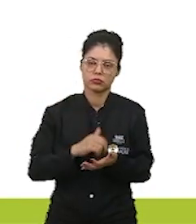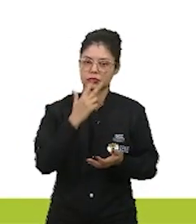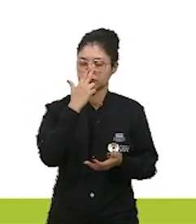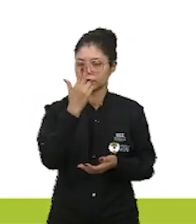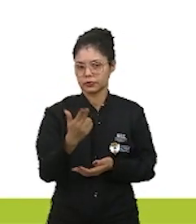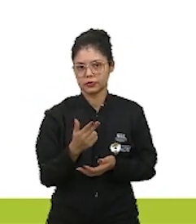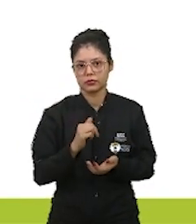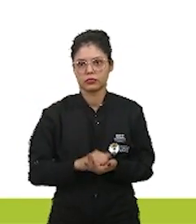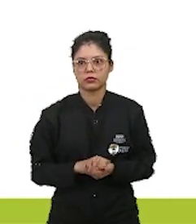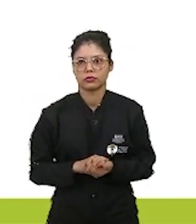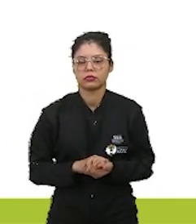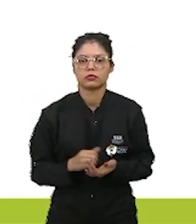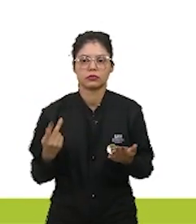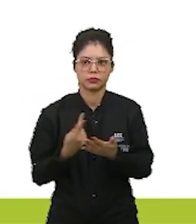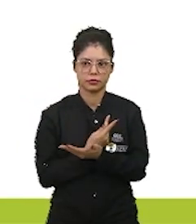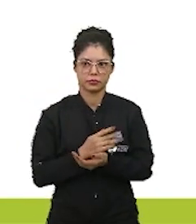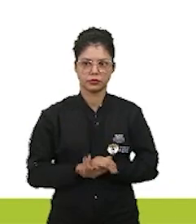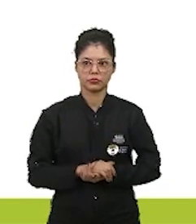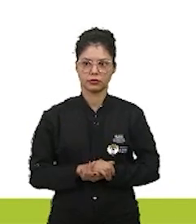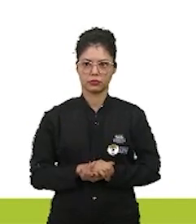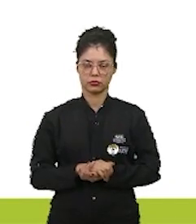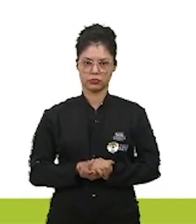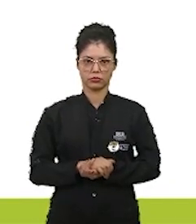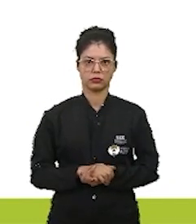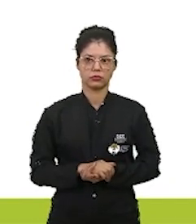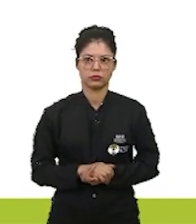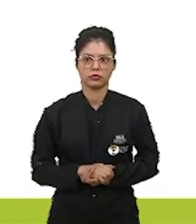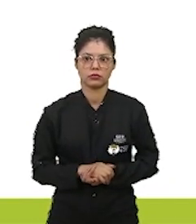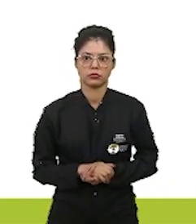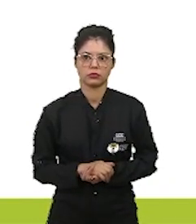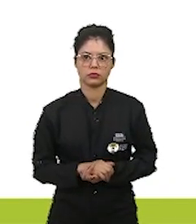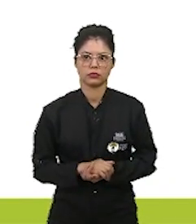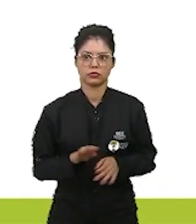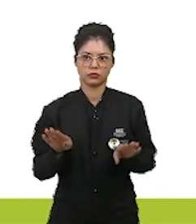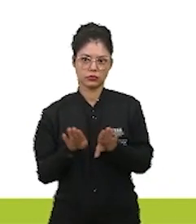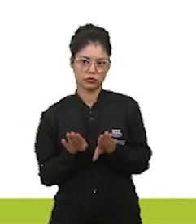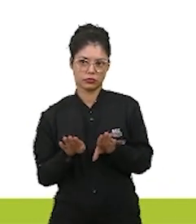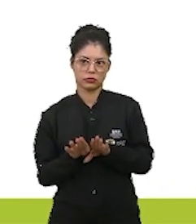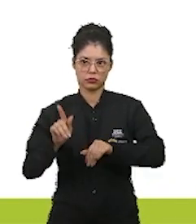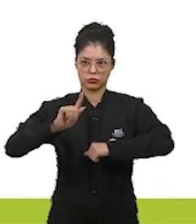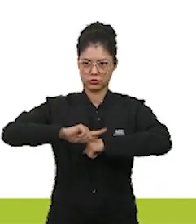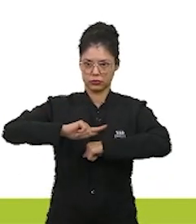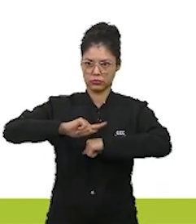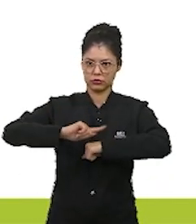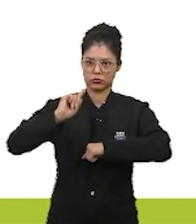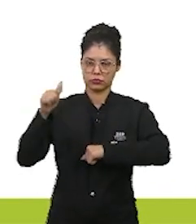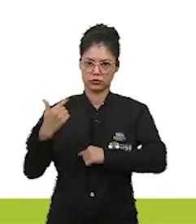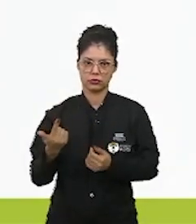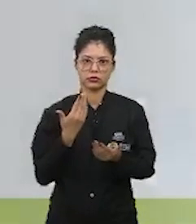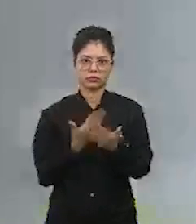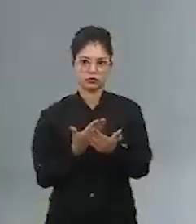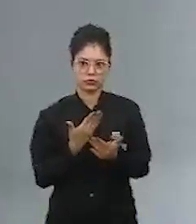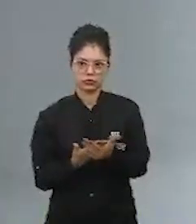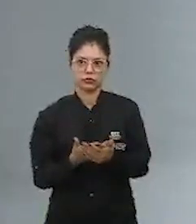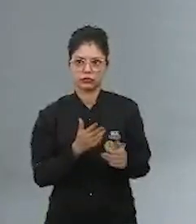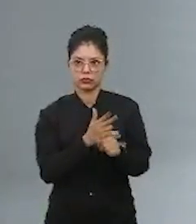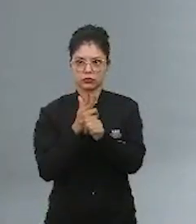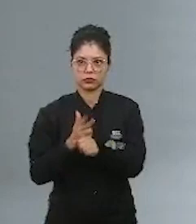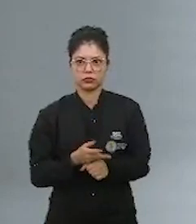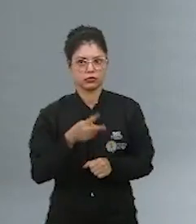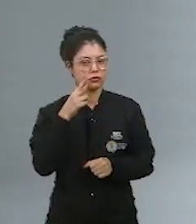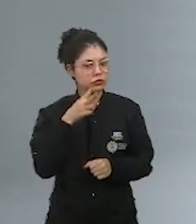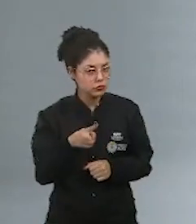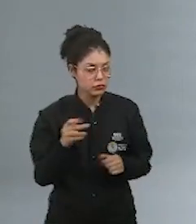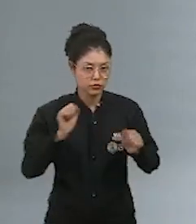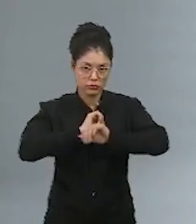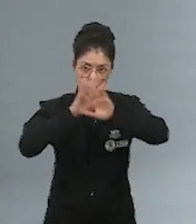aqui de forma errada, ok? Sobre as eras geológicas, nós vamos fazer outras aulas, tá? Gravar outras aulas para que